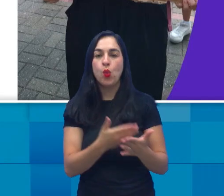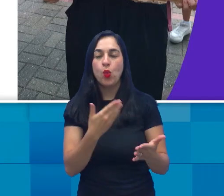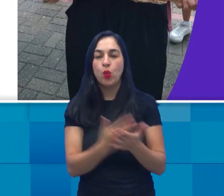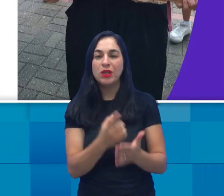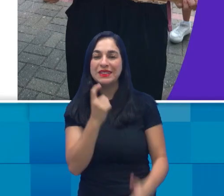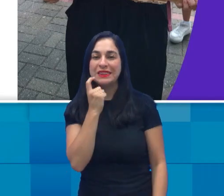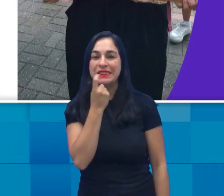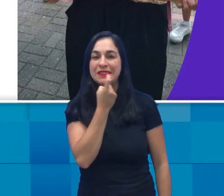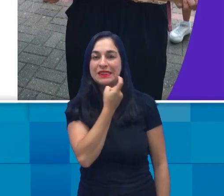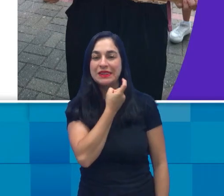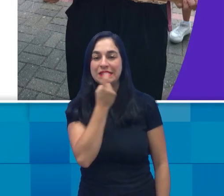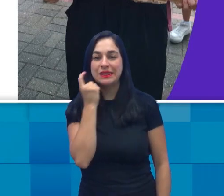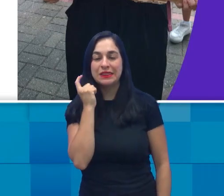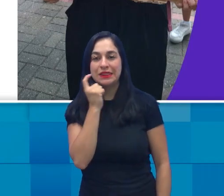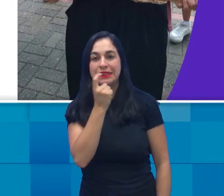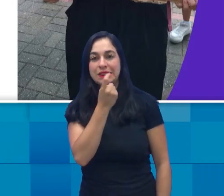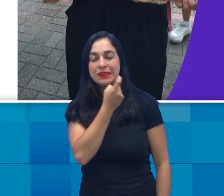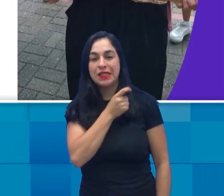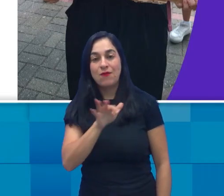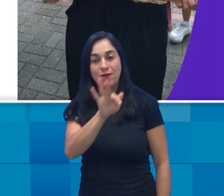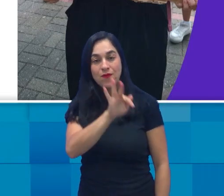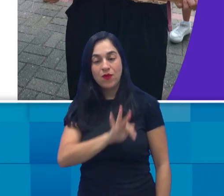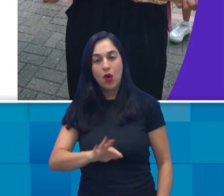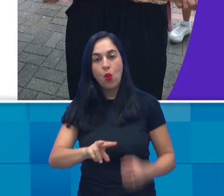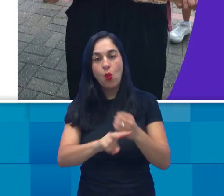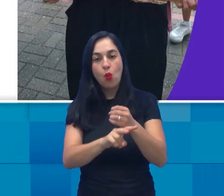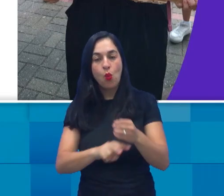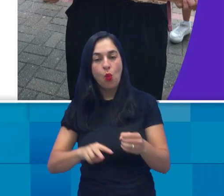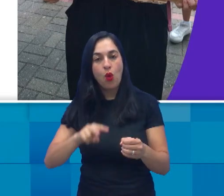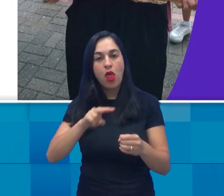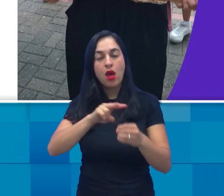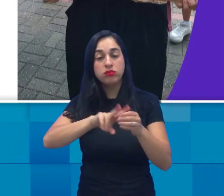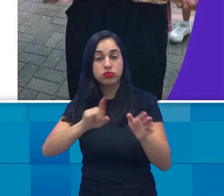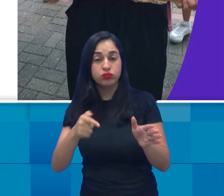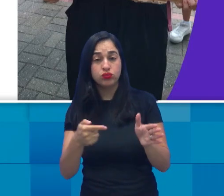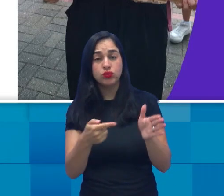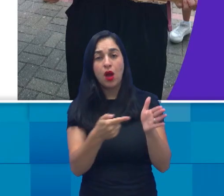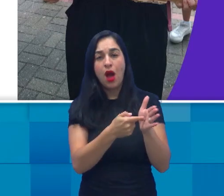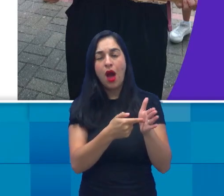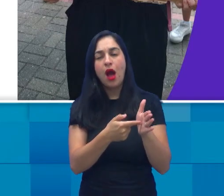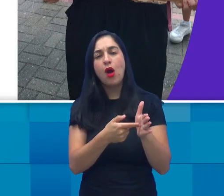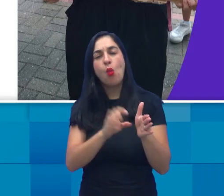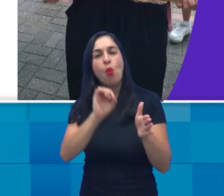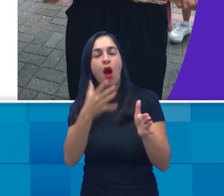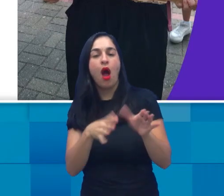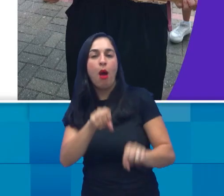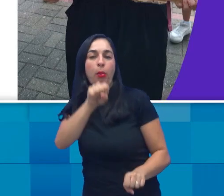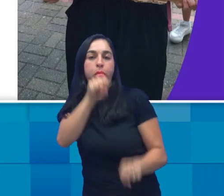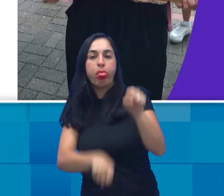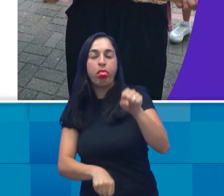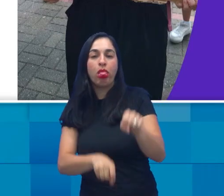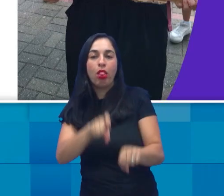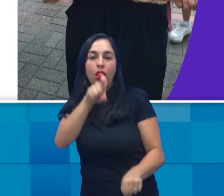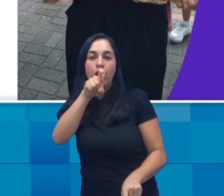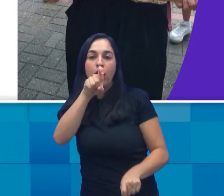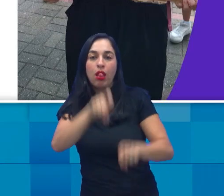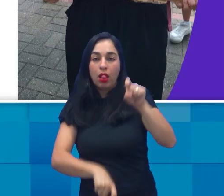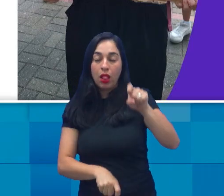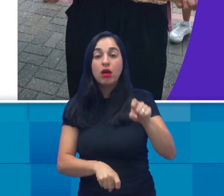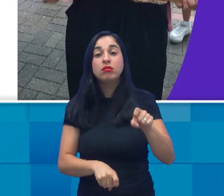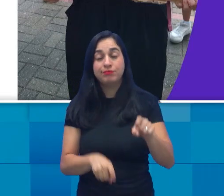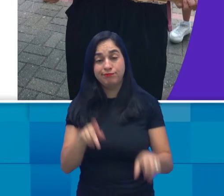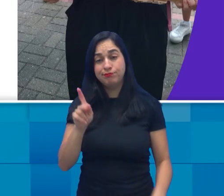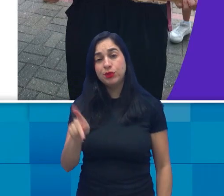Campos denunciaram ser vítimas de abuso sexual por professores da